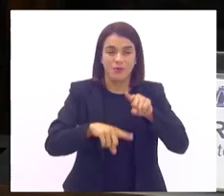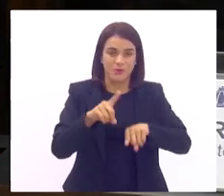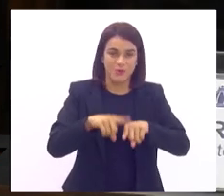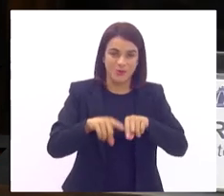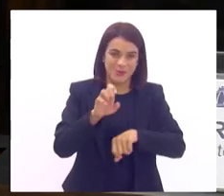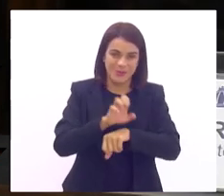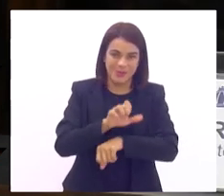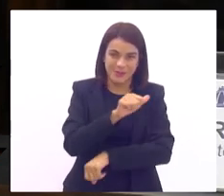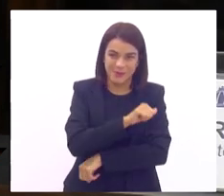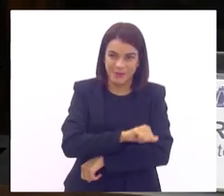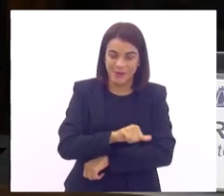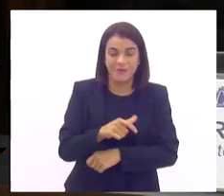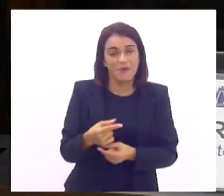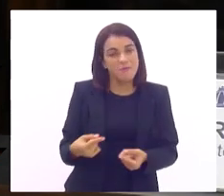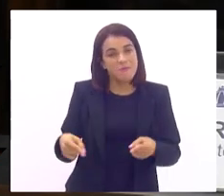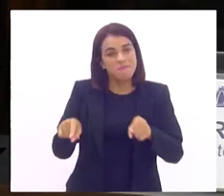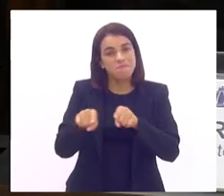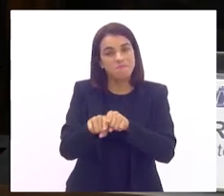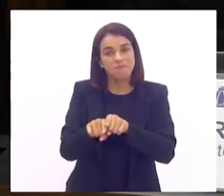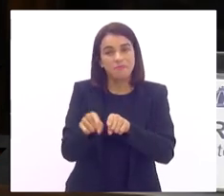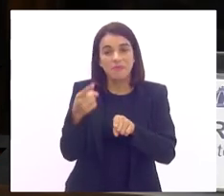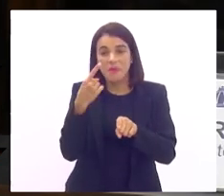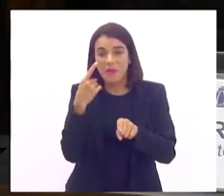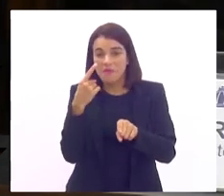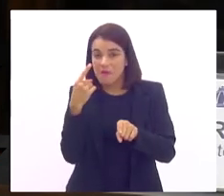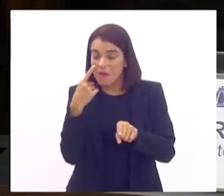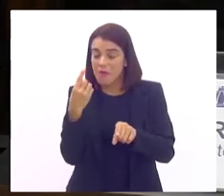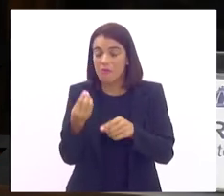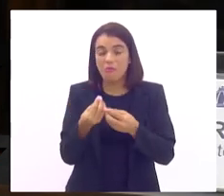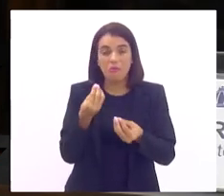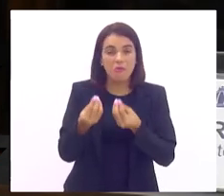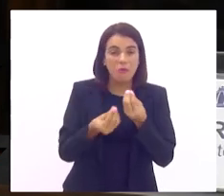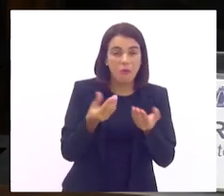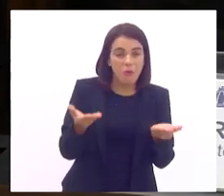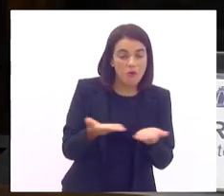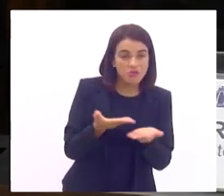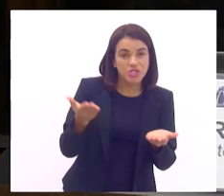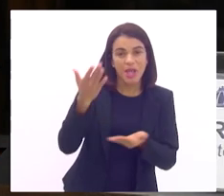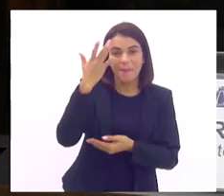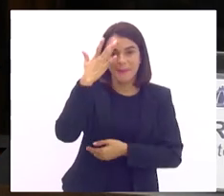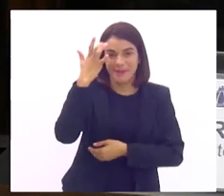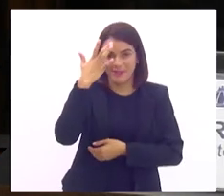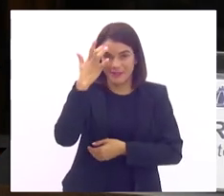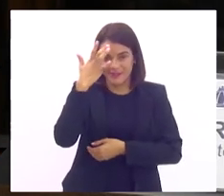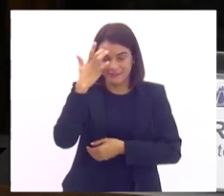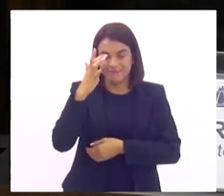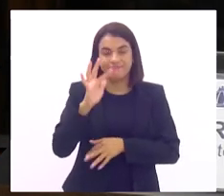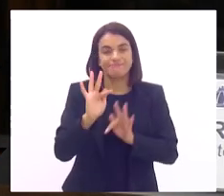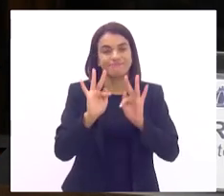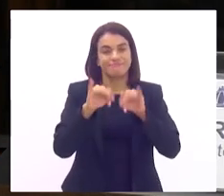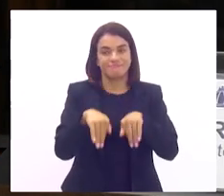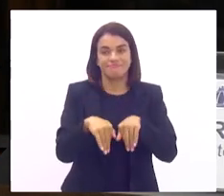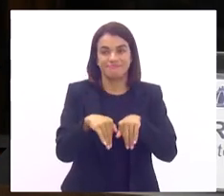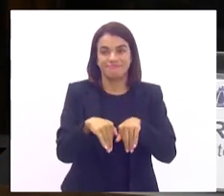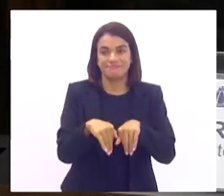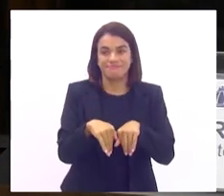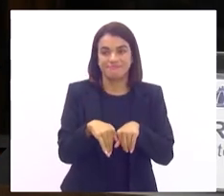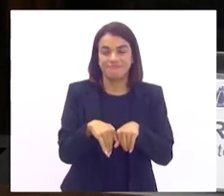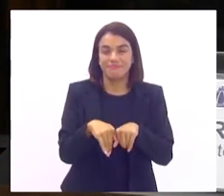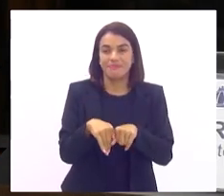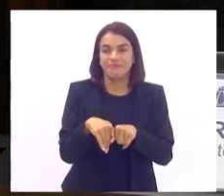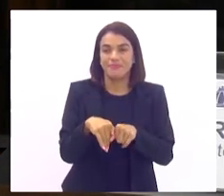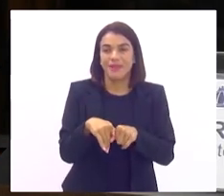nós estamos iniciando essa parceria para ver se esse mutirão entre hoje e amanhã termina. De forma